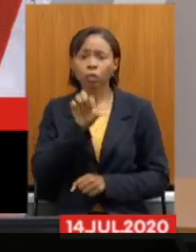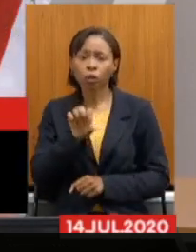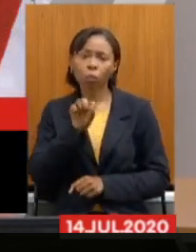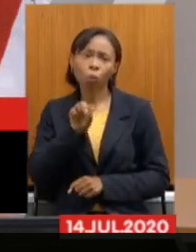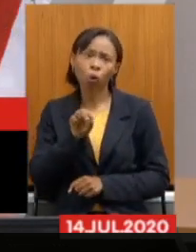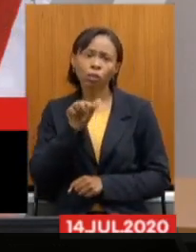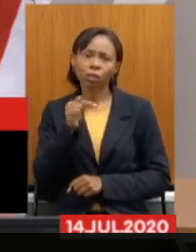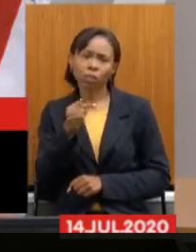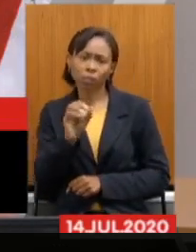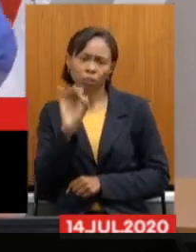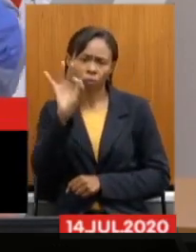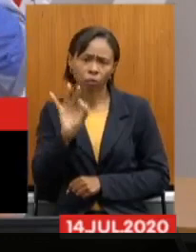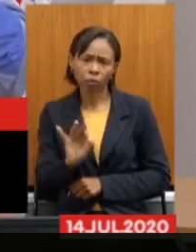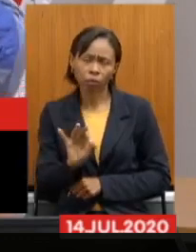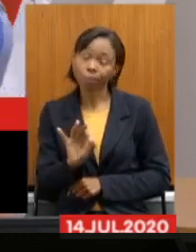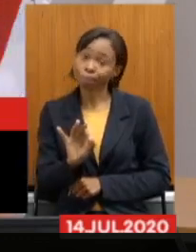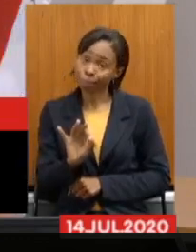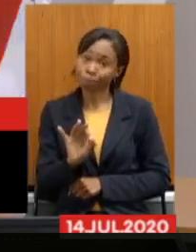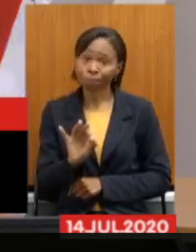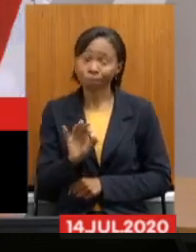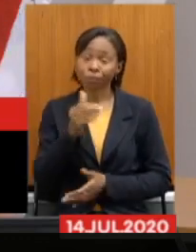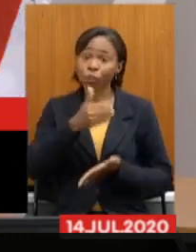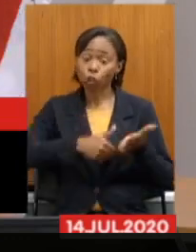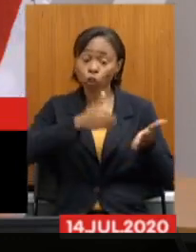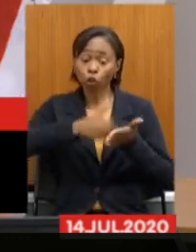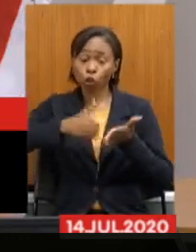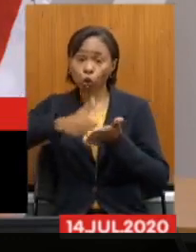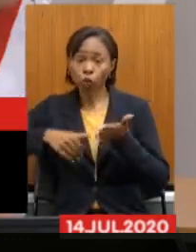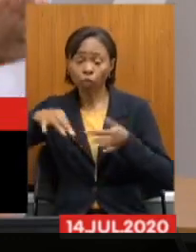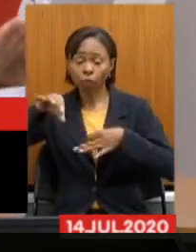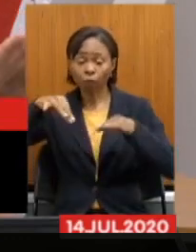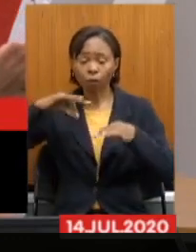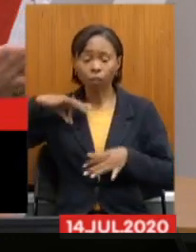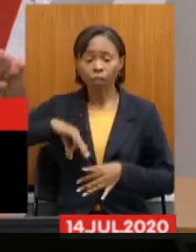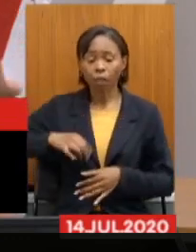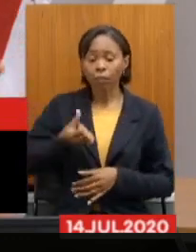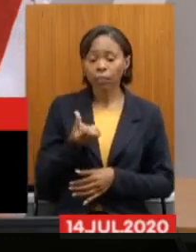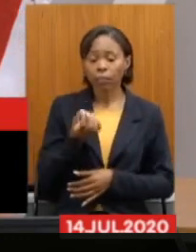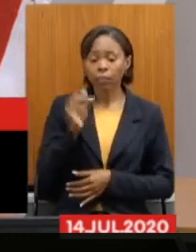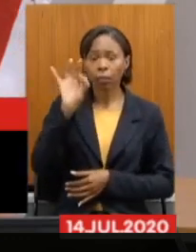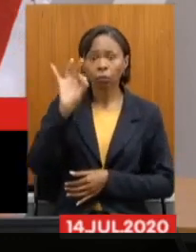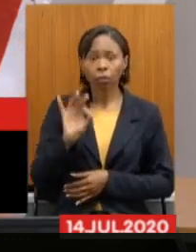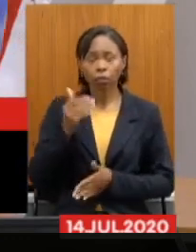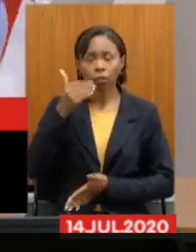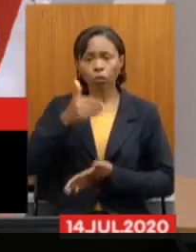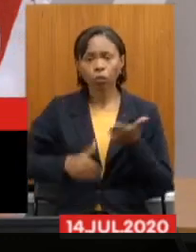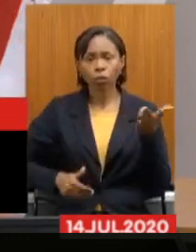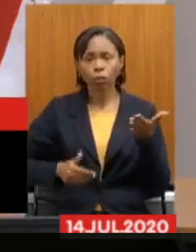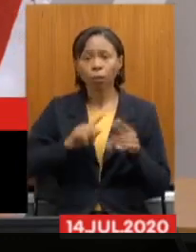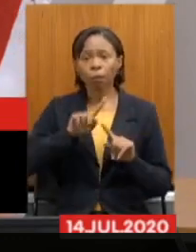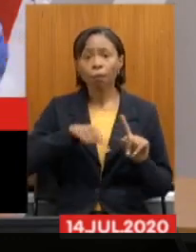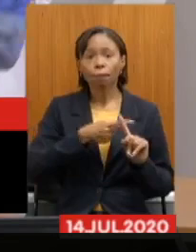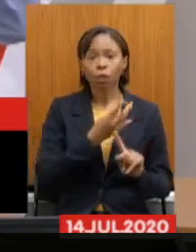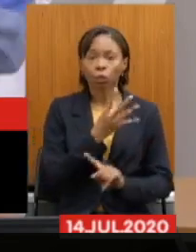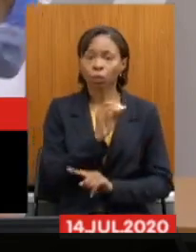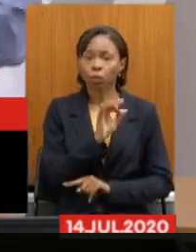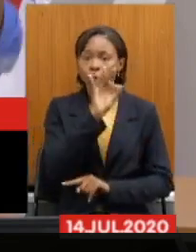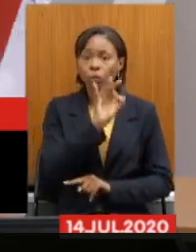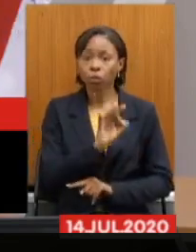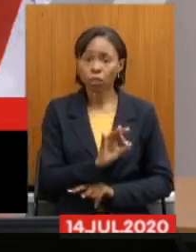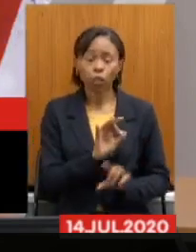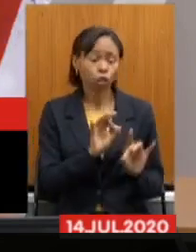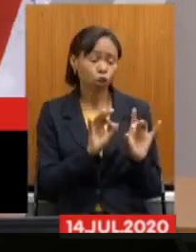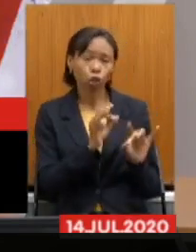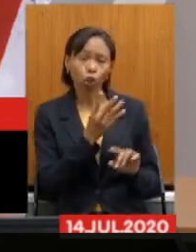59,70%. Ou seja, vai vir descontado nosso contra-cheque, 60%. E nós teremos 40% para alimentar